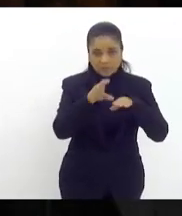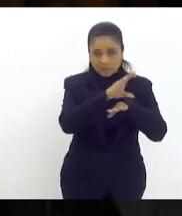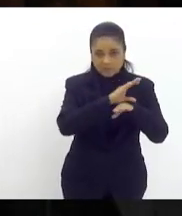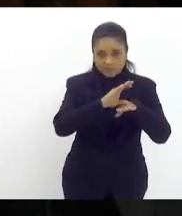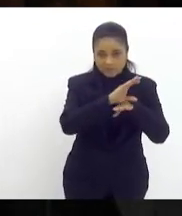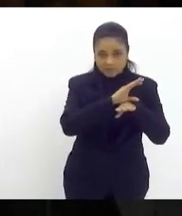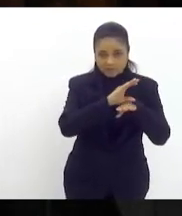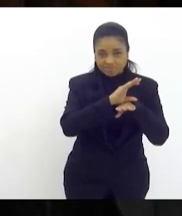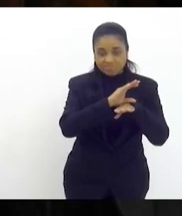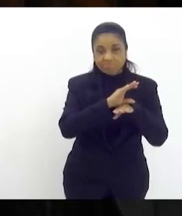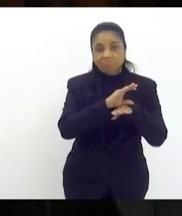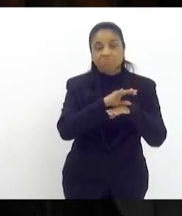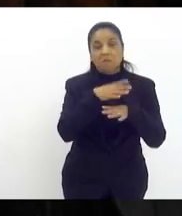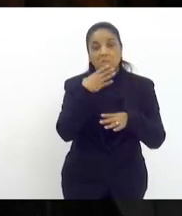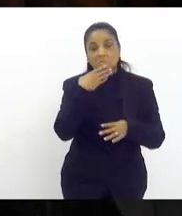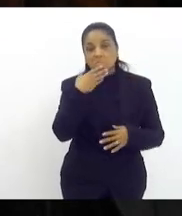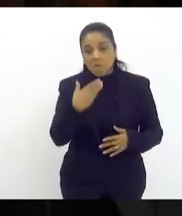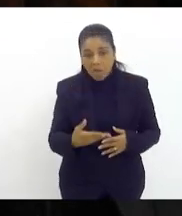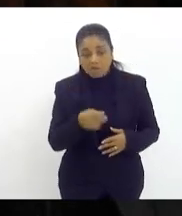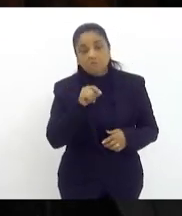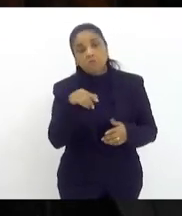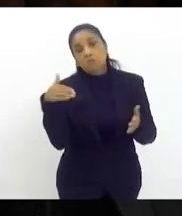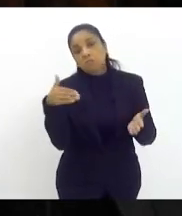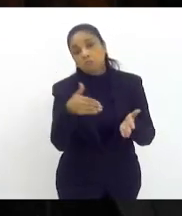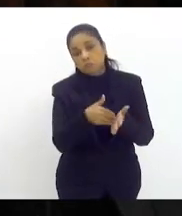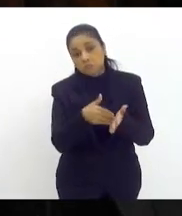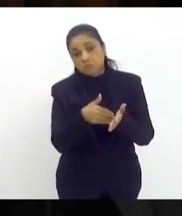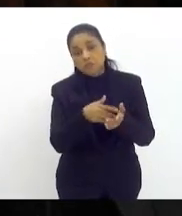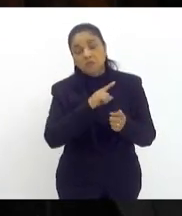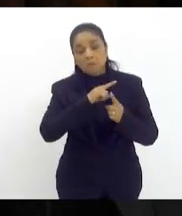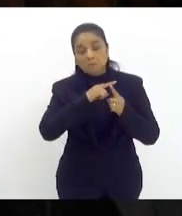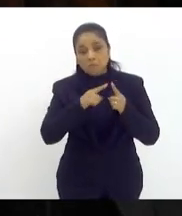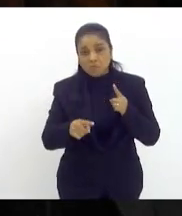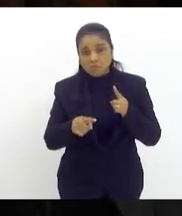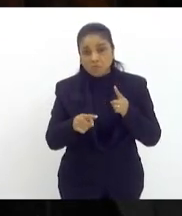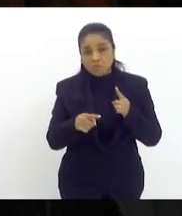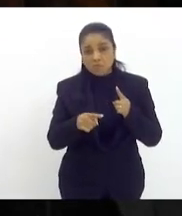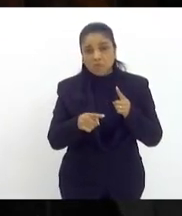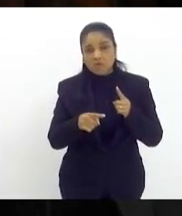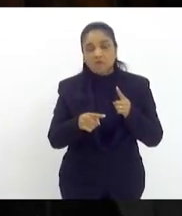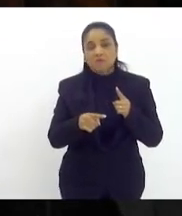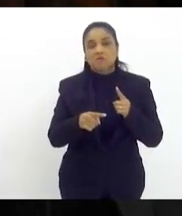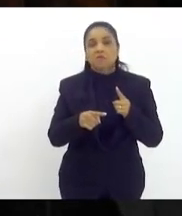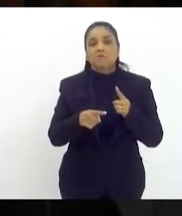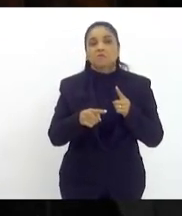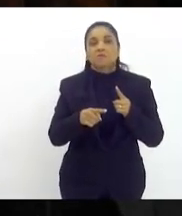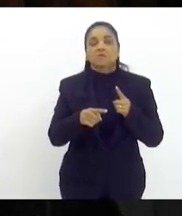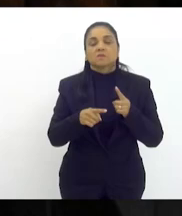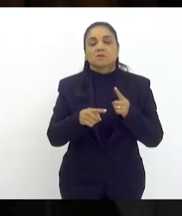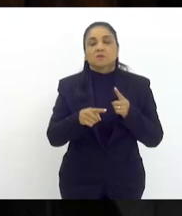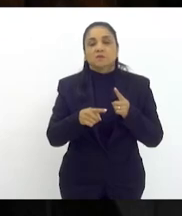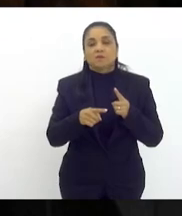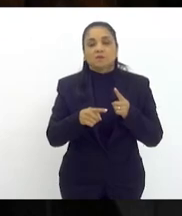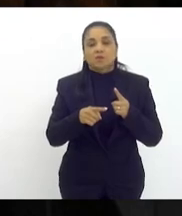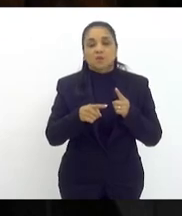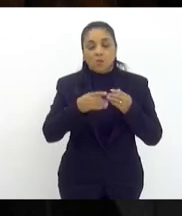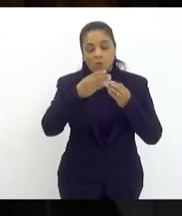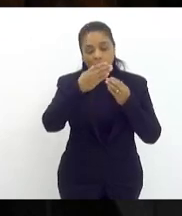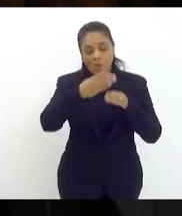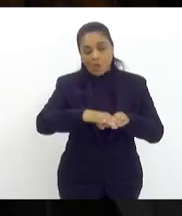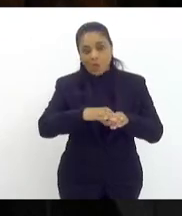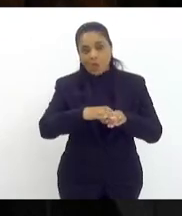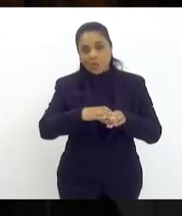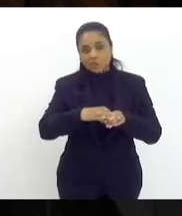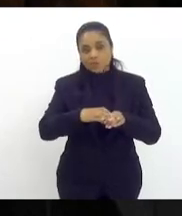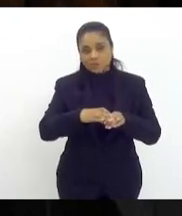e parme senhora presidente por último fica proibida a realização de concurso público